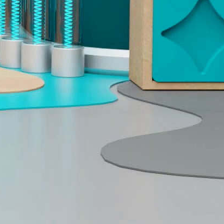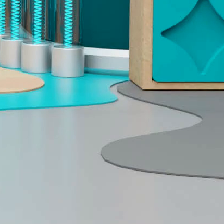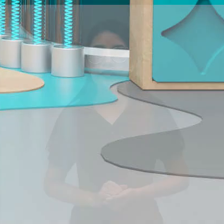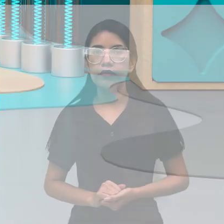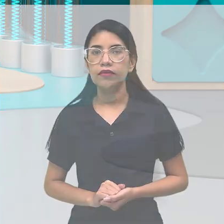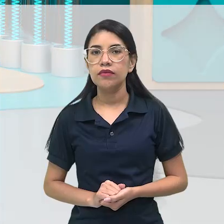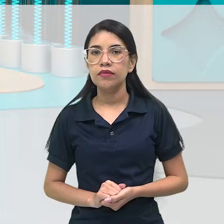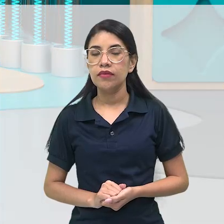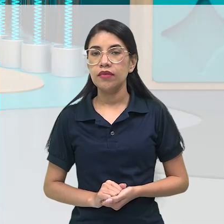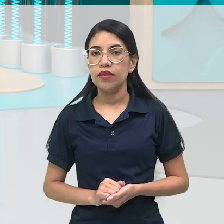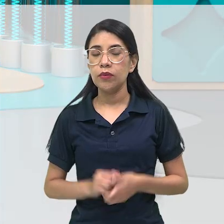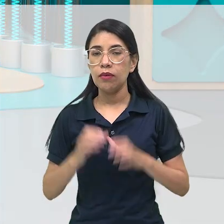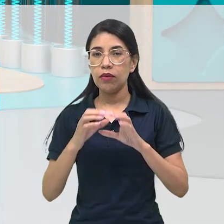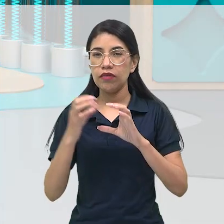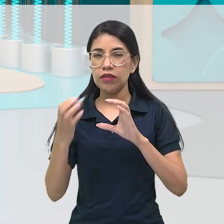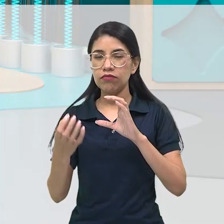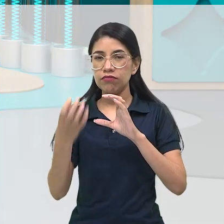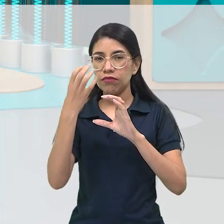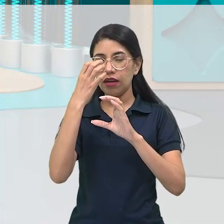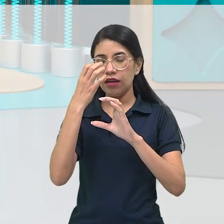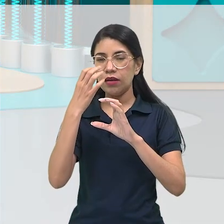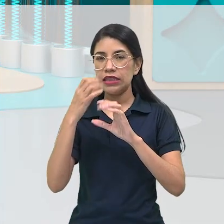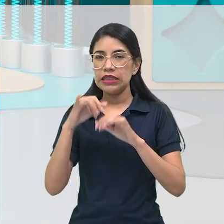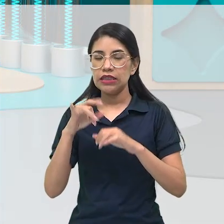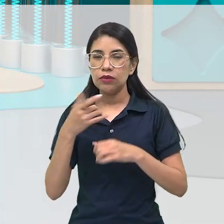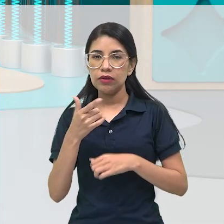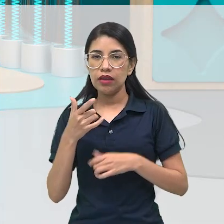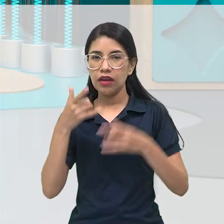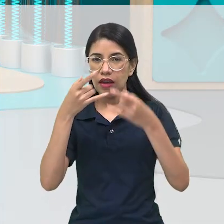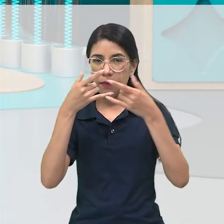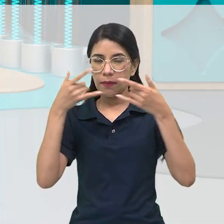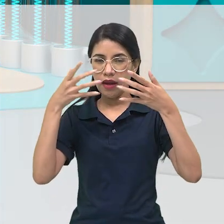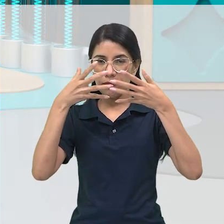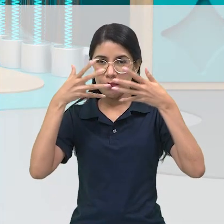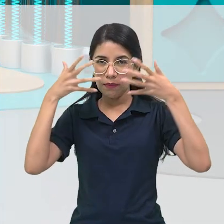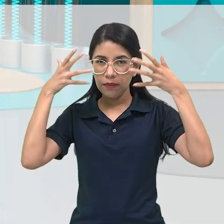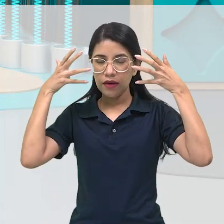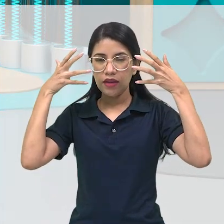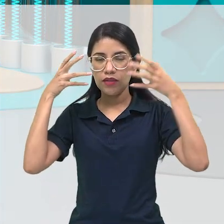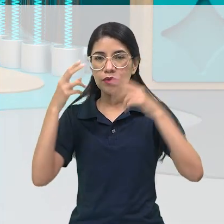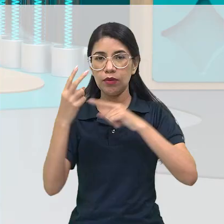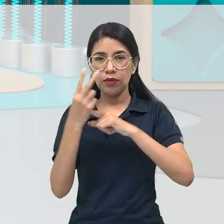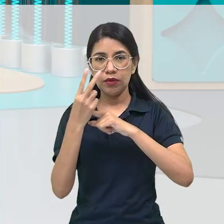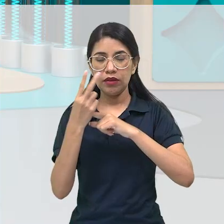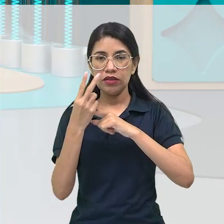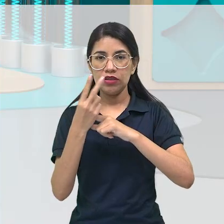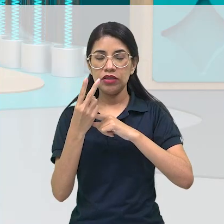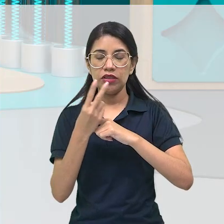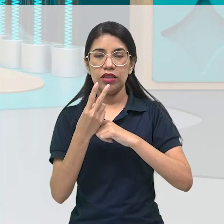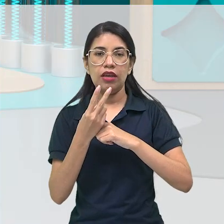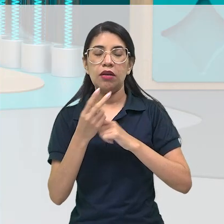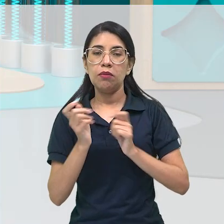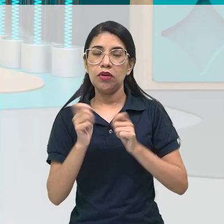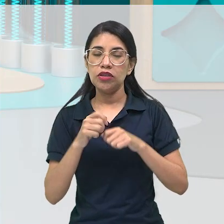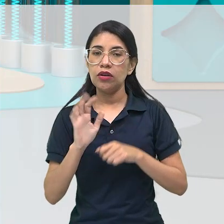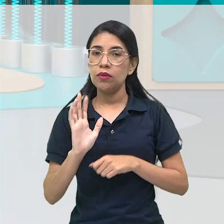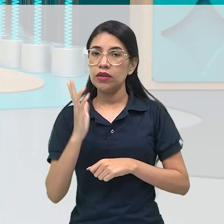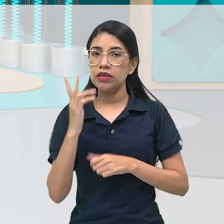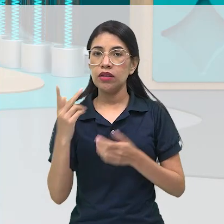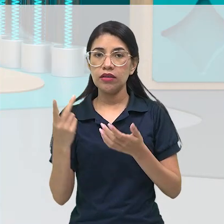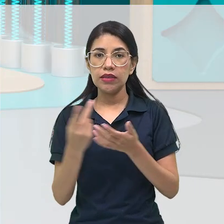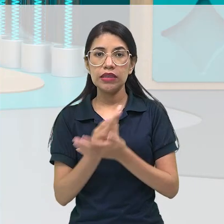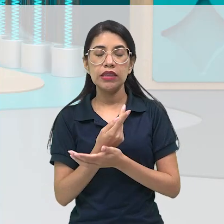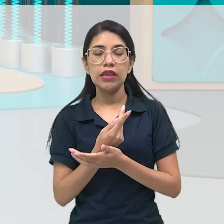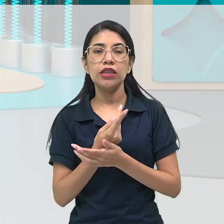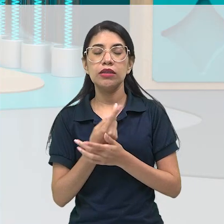receptor. Se não fosse aquela máscara de proteção, então ela poderia ter chocado violentamente contra o